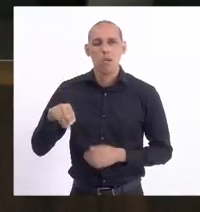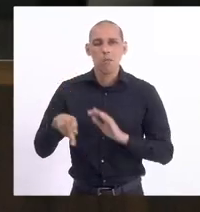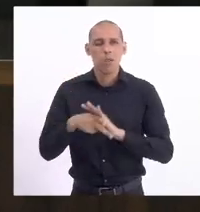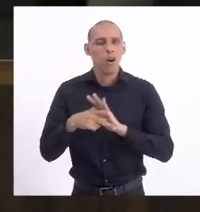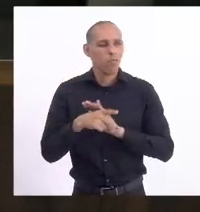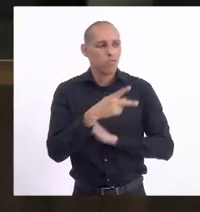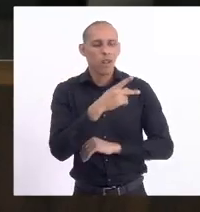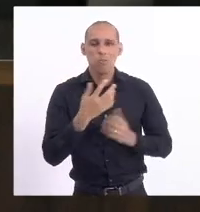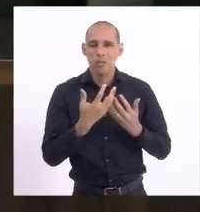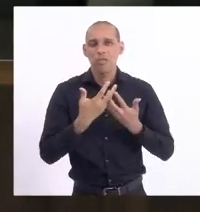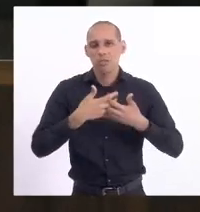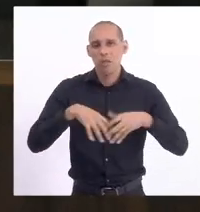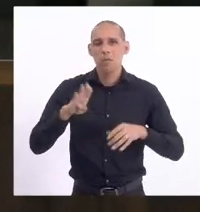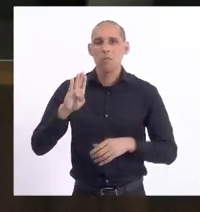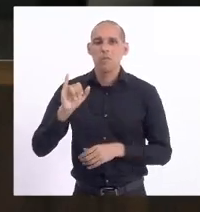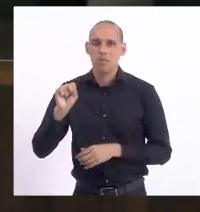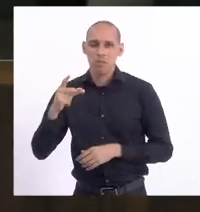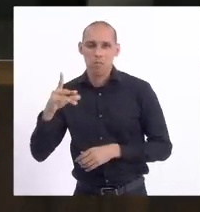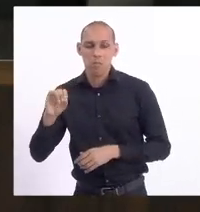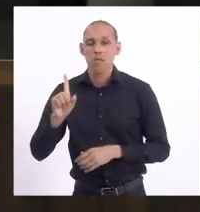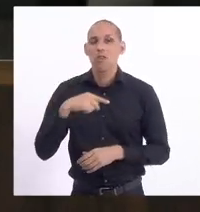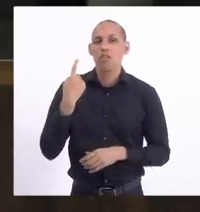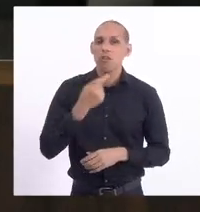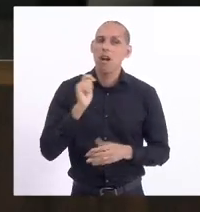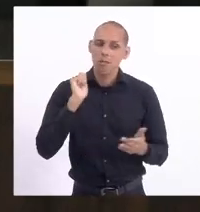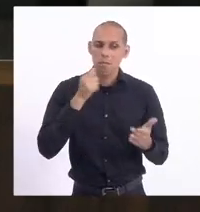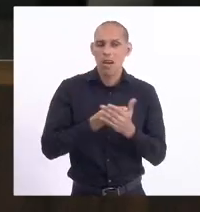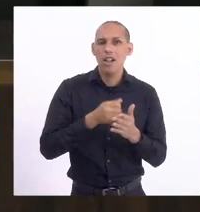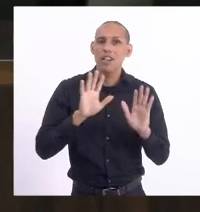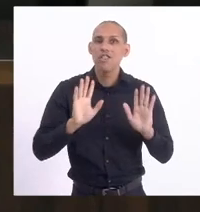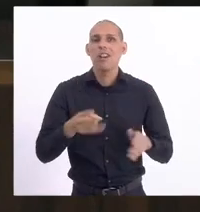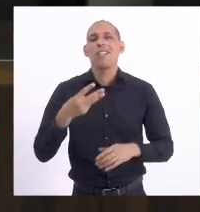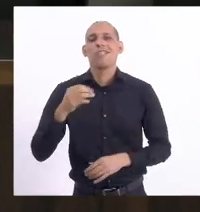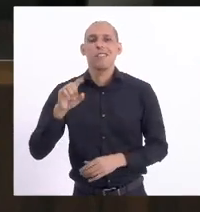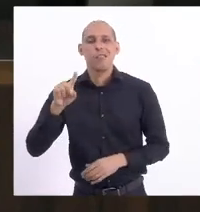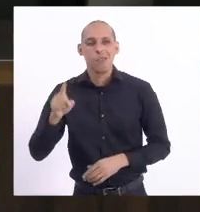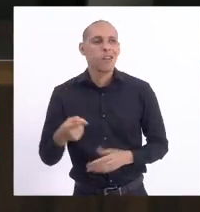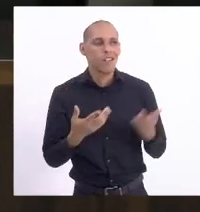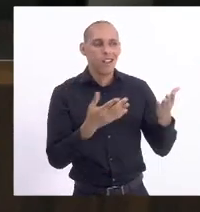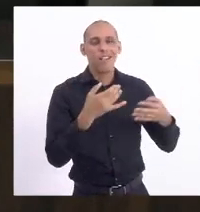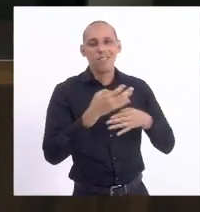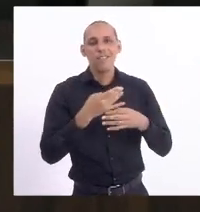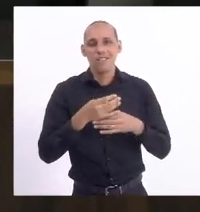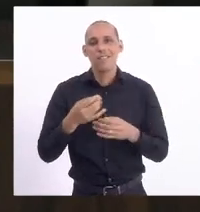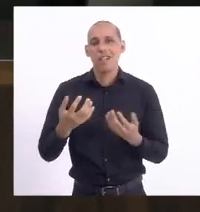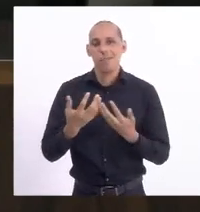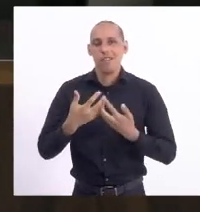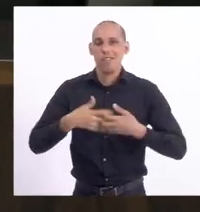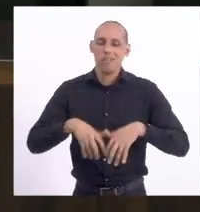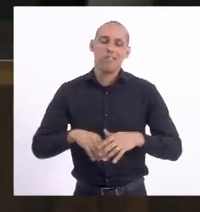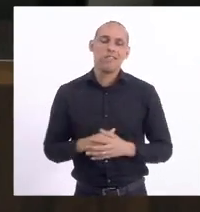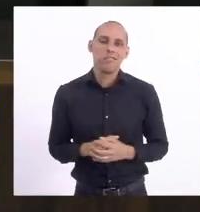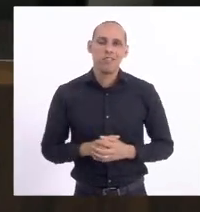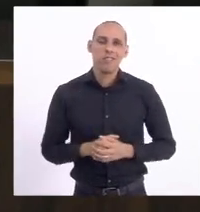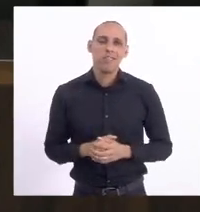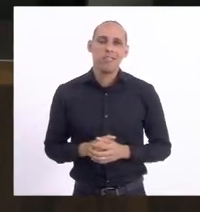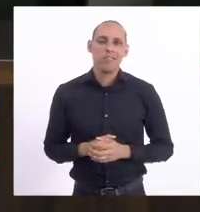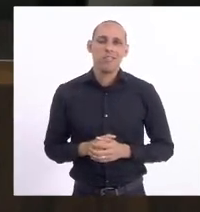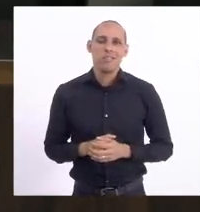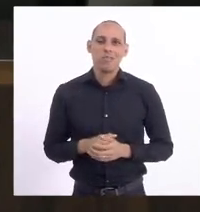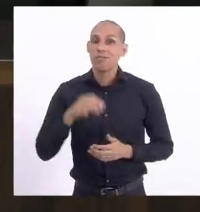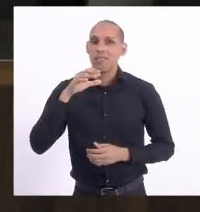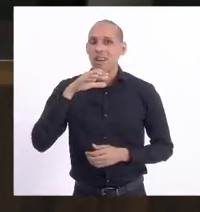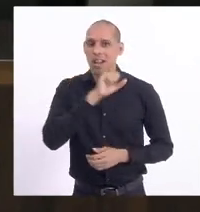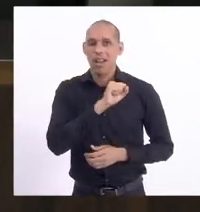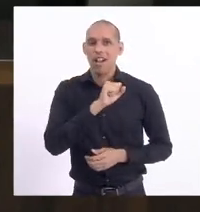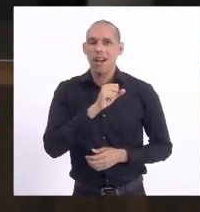E aproveitando, nós já fizemos o pagamento dos 30 milhões para a cidade de Petrópolis. Foi bem